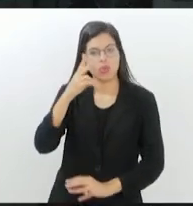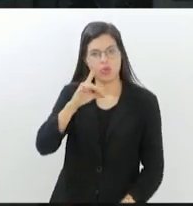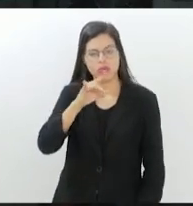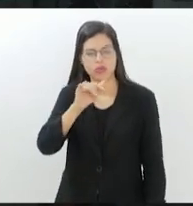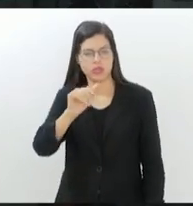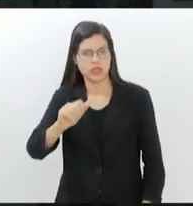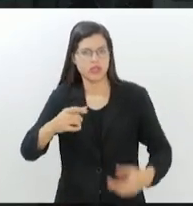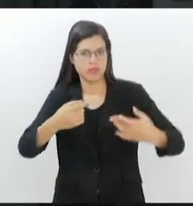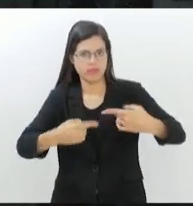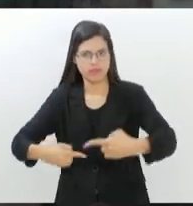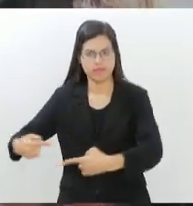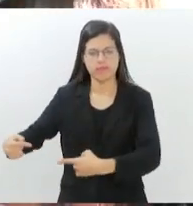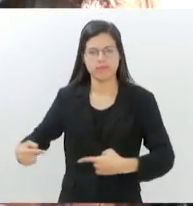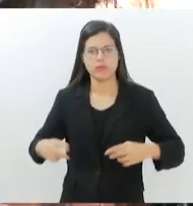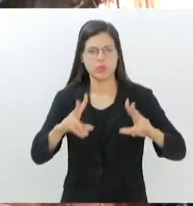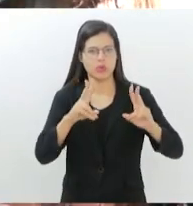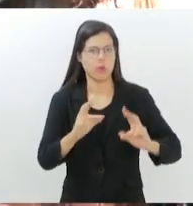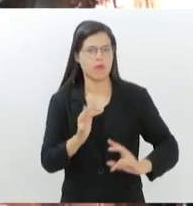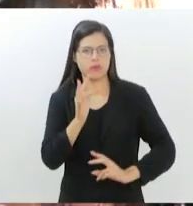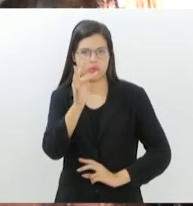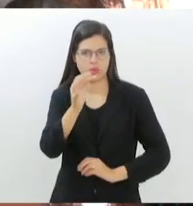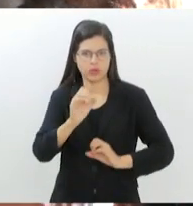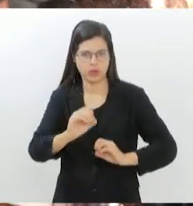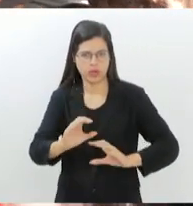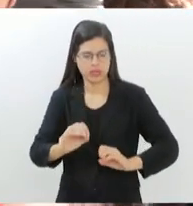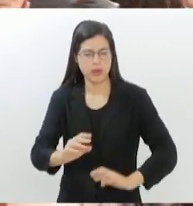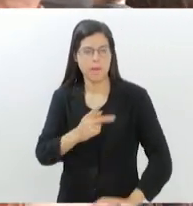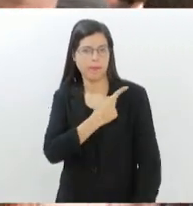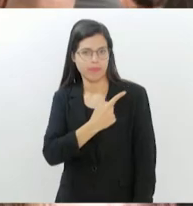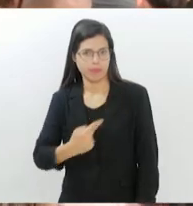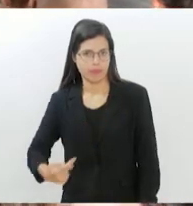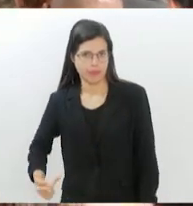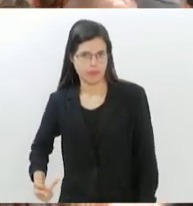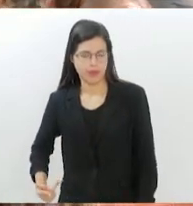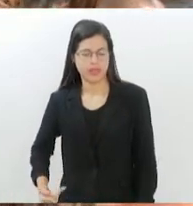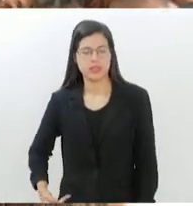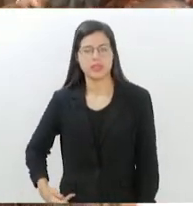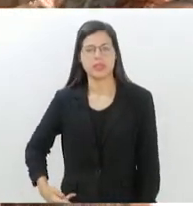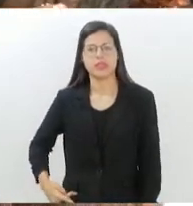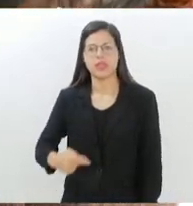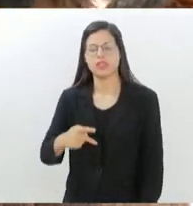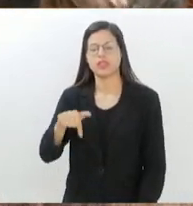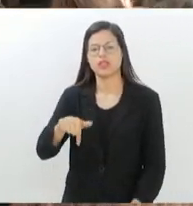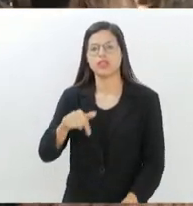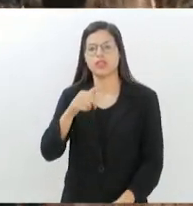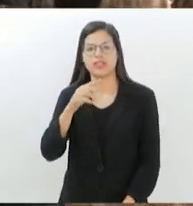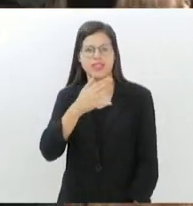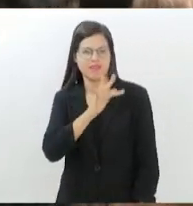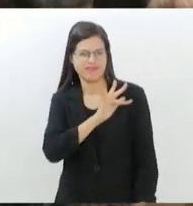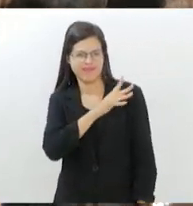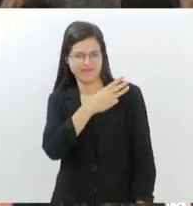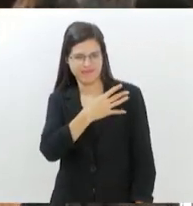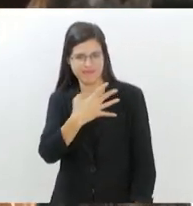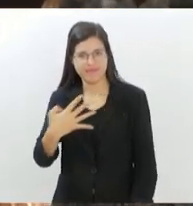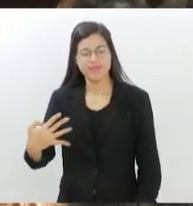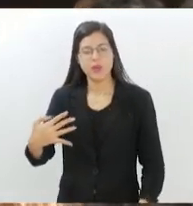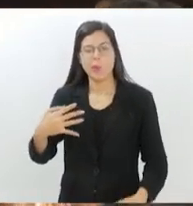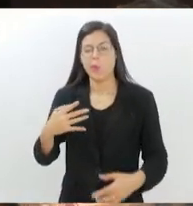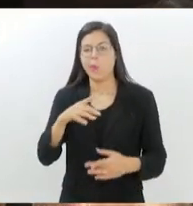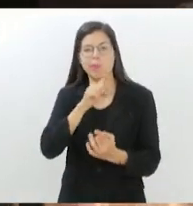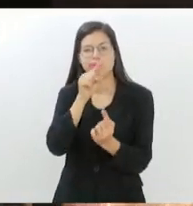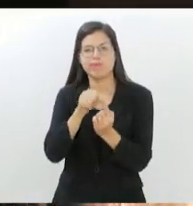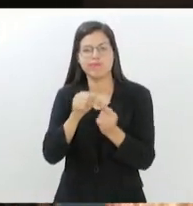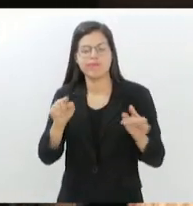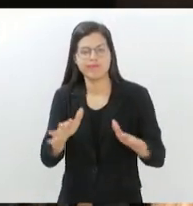futuro da educação. Segundo o presidente da Firjan, o objetivo é promover debates inovadores no contexto